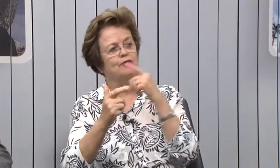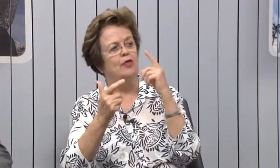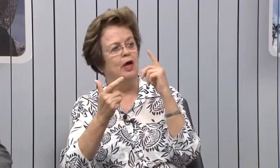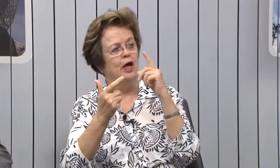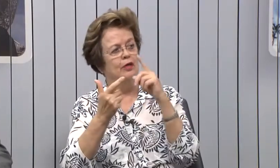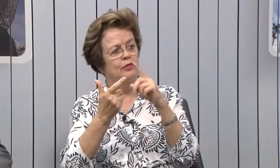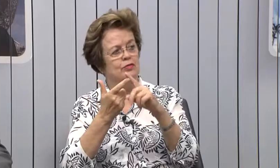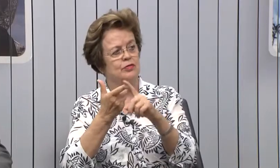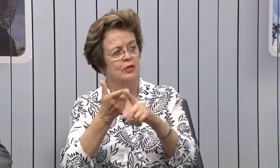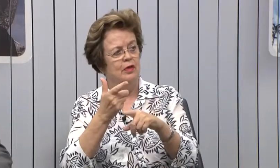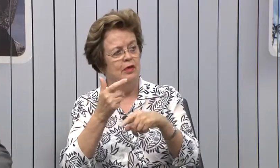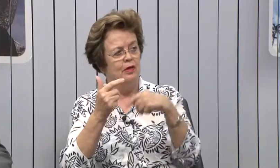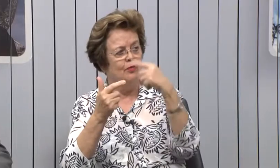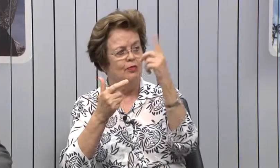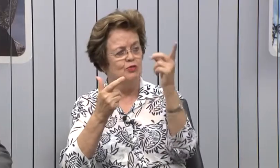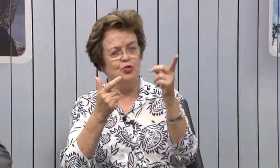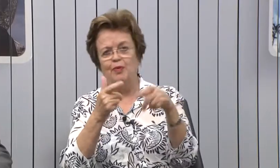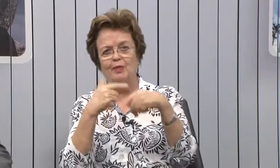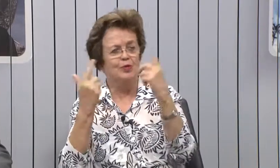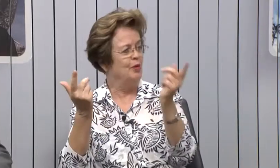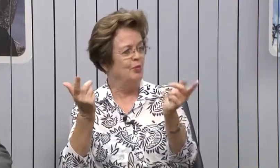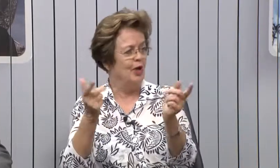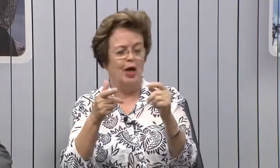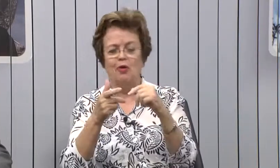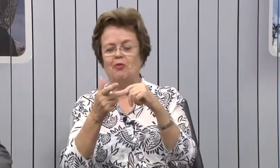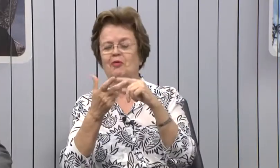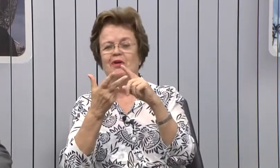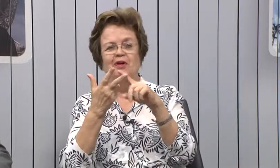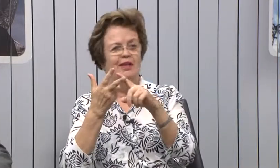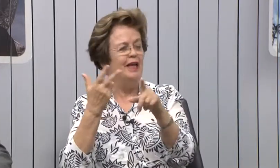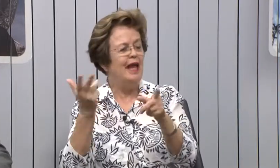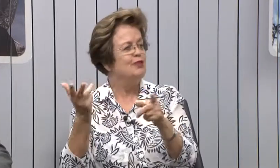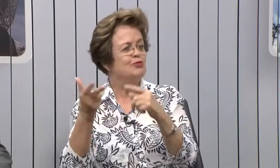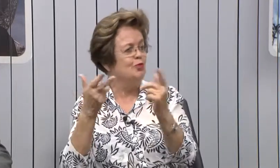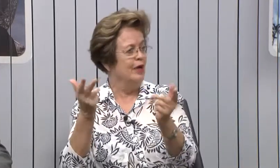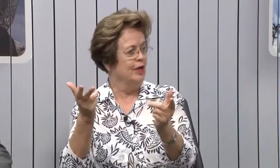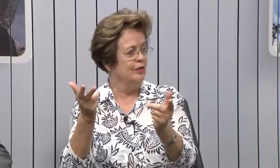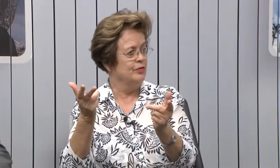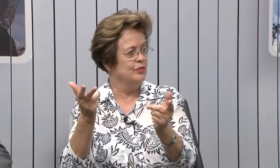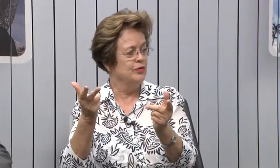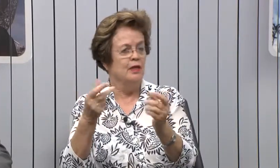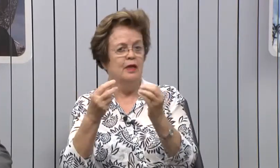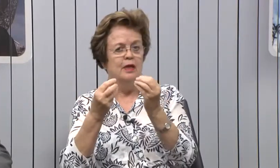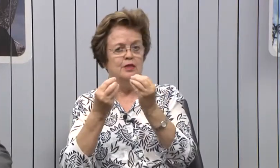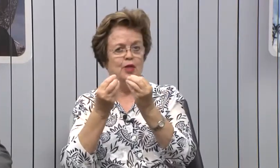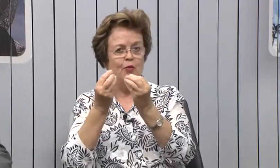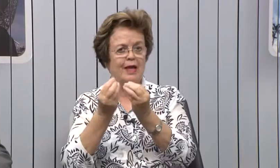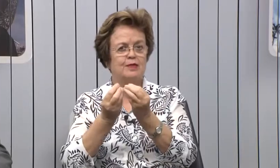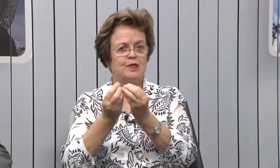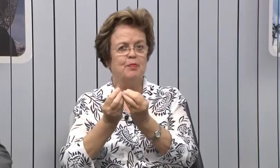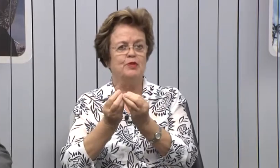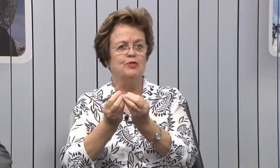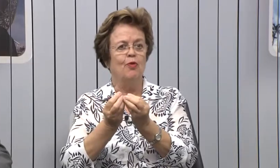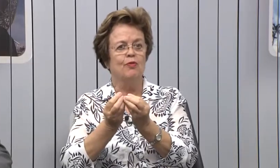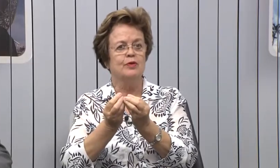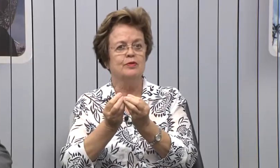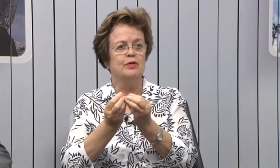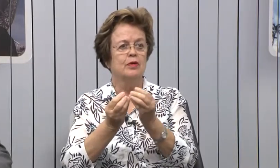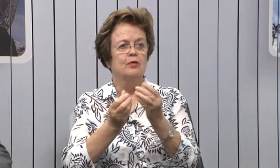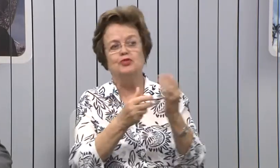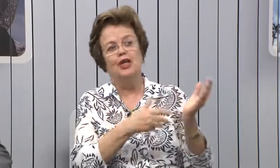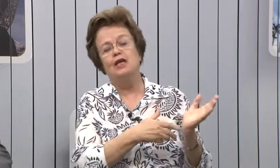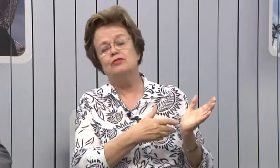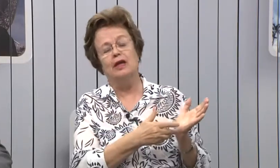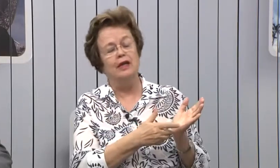dos Advogados, o Supremo Tribunal, direitos humanos, são essas